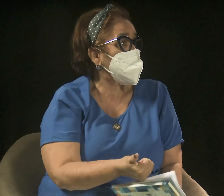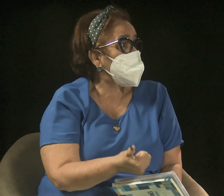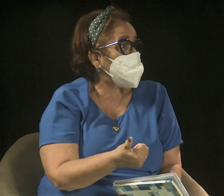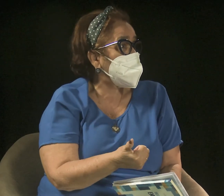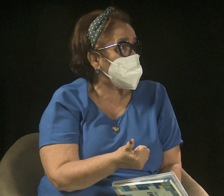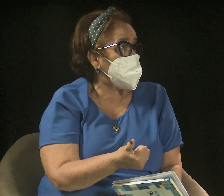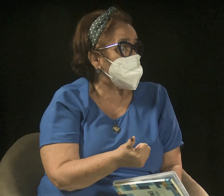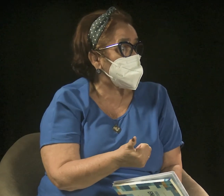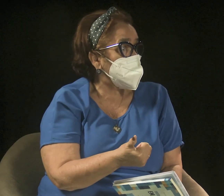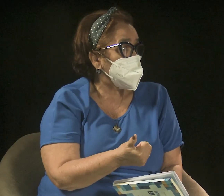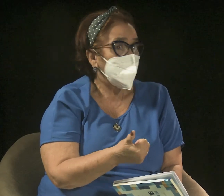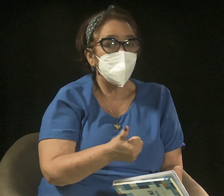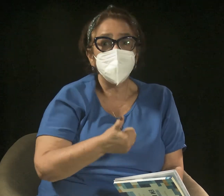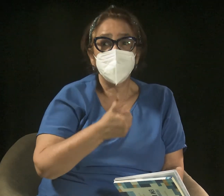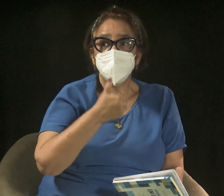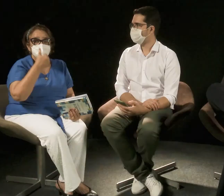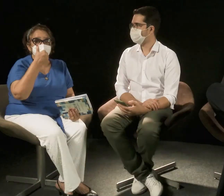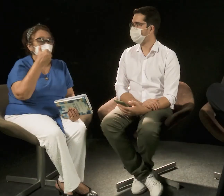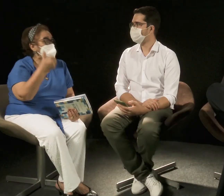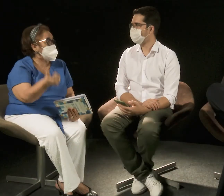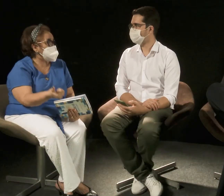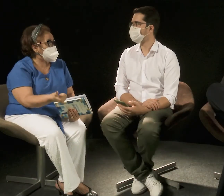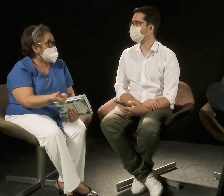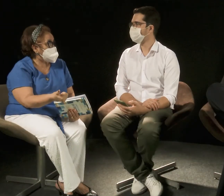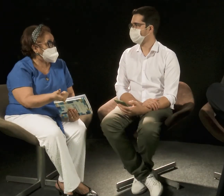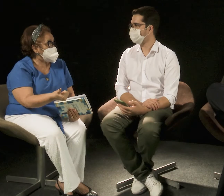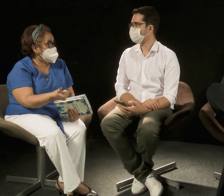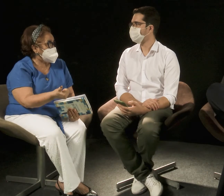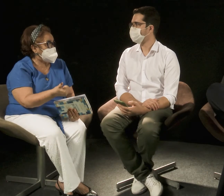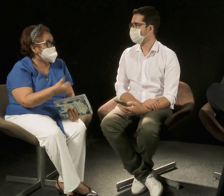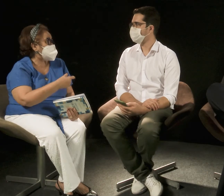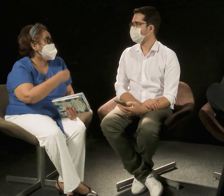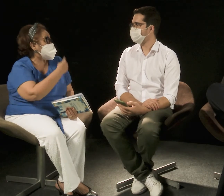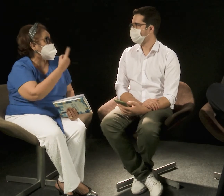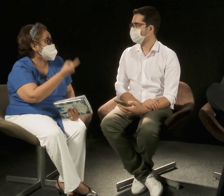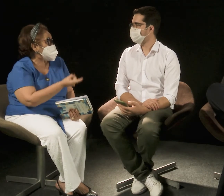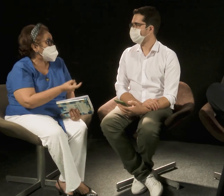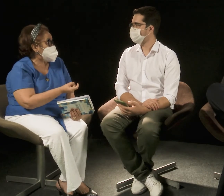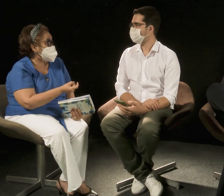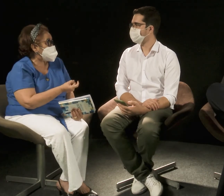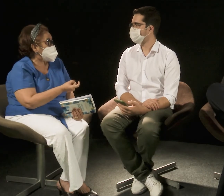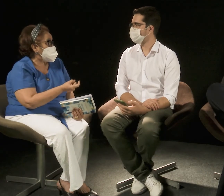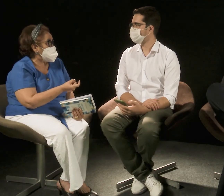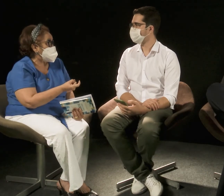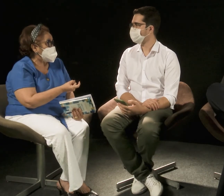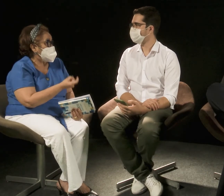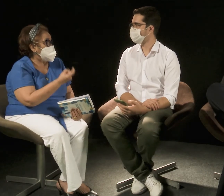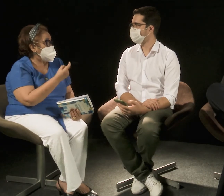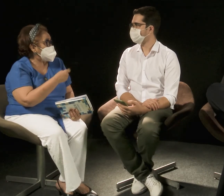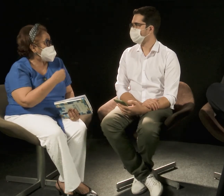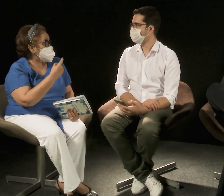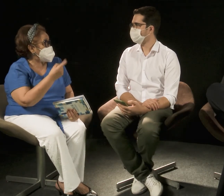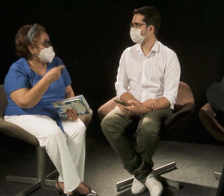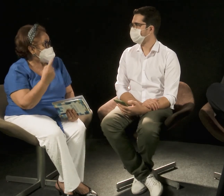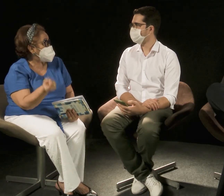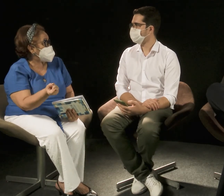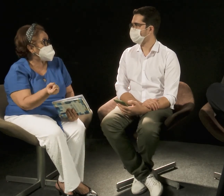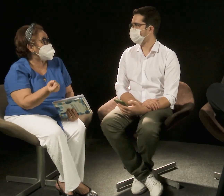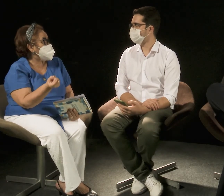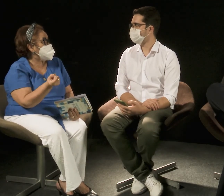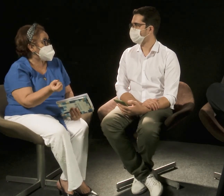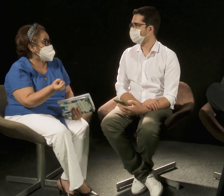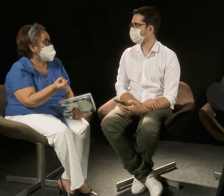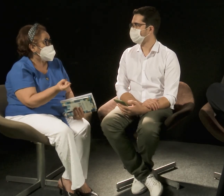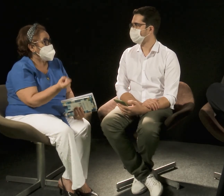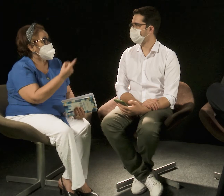identifica no desenho da criança, ele identifica na hora de uma rodinha de conversa, na interpretação de uma história. Eu tenho uma experiência com a